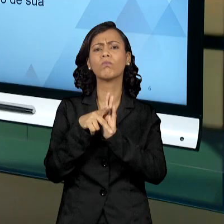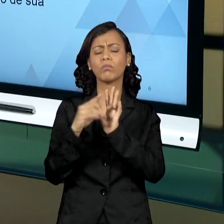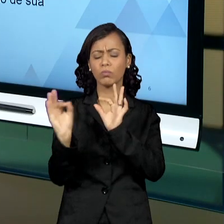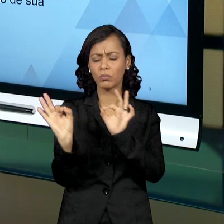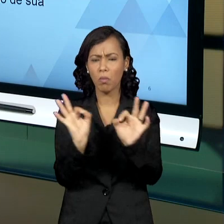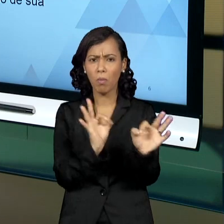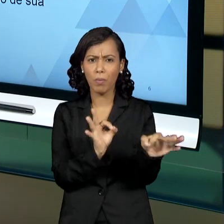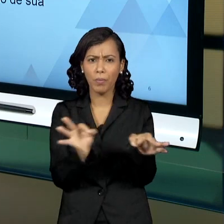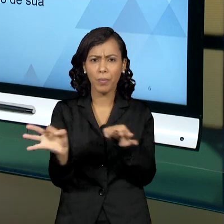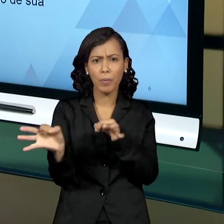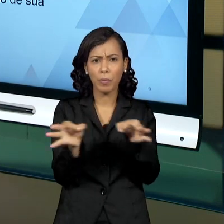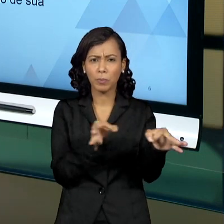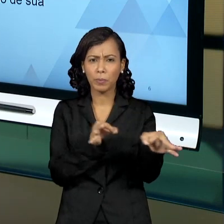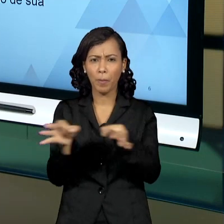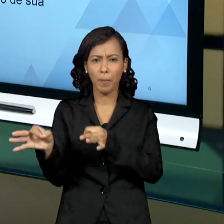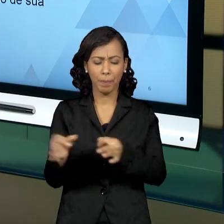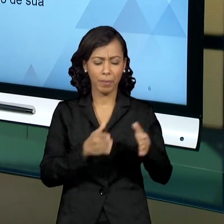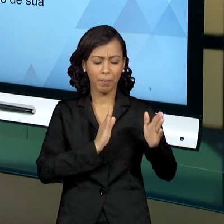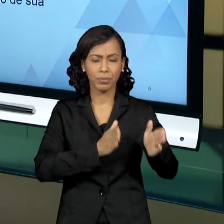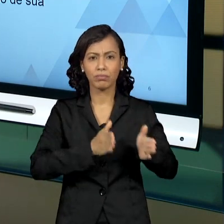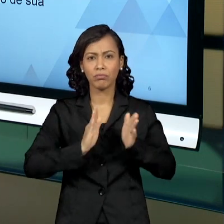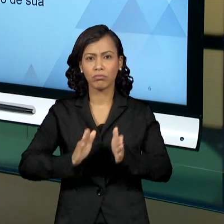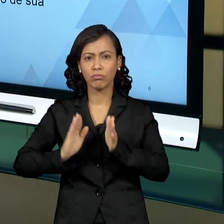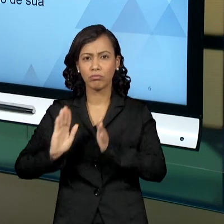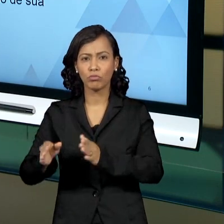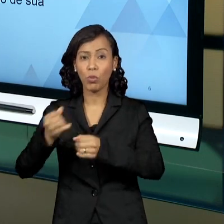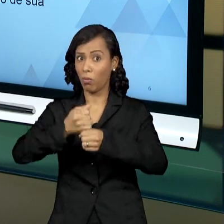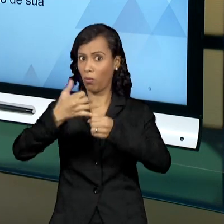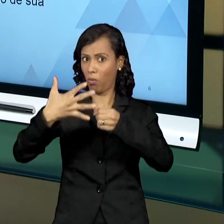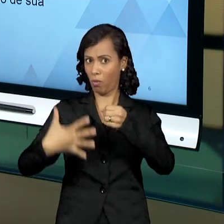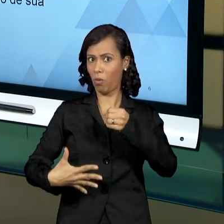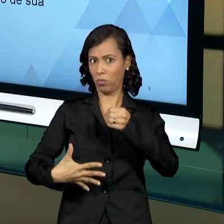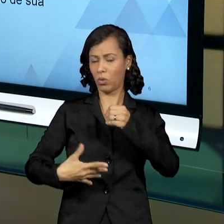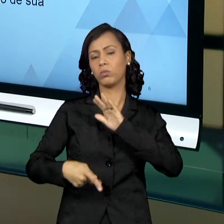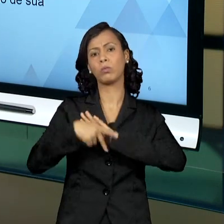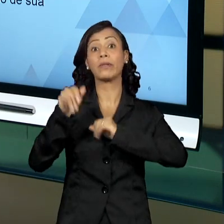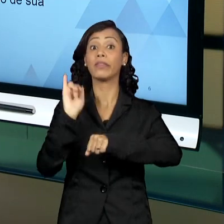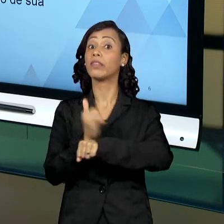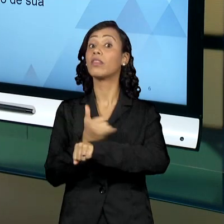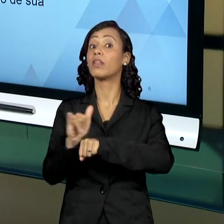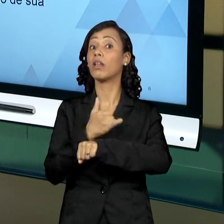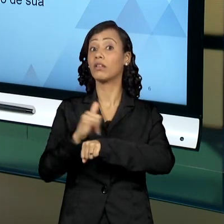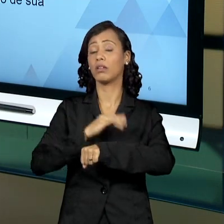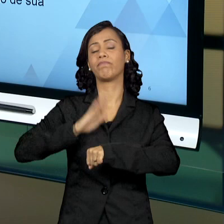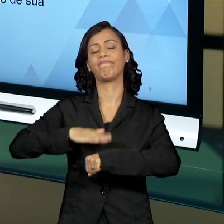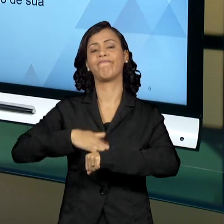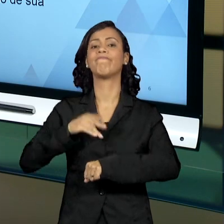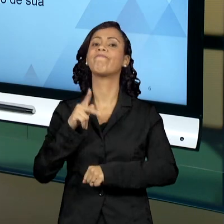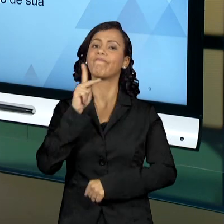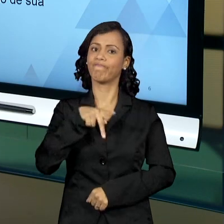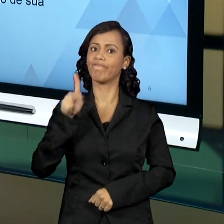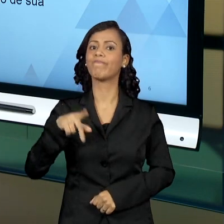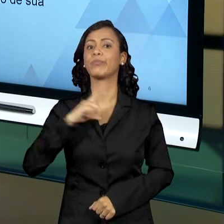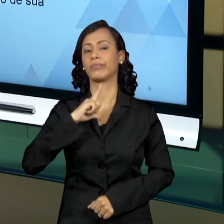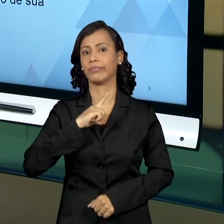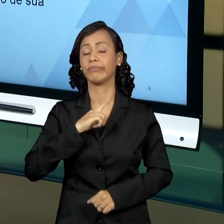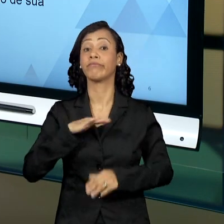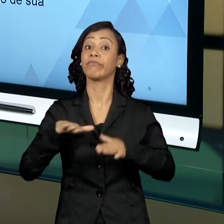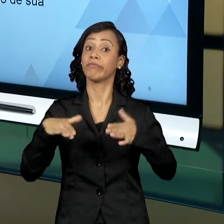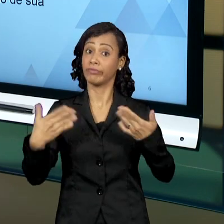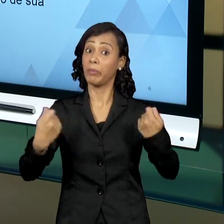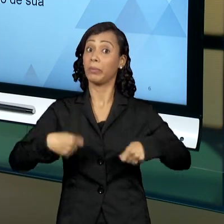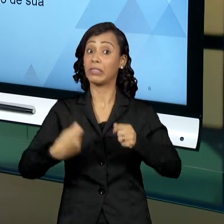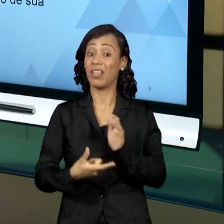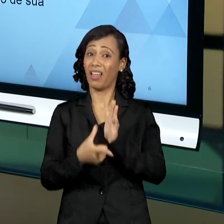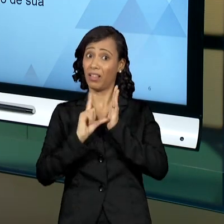é aquele que planeja o que vai ser ensinado, de tal modo que o aluno seja capaz de aprender, precisa